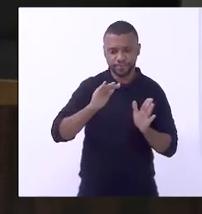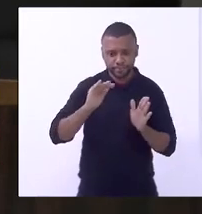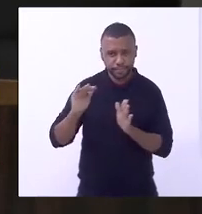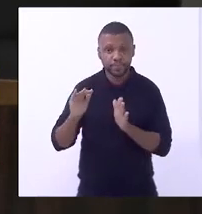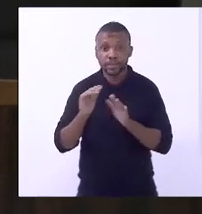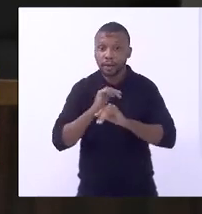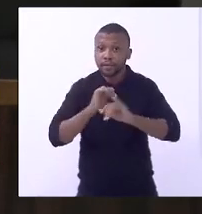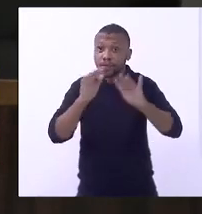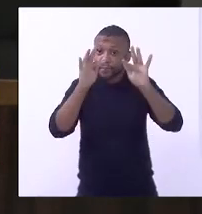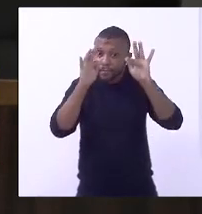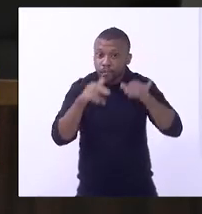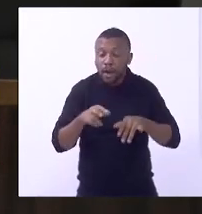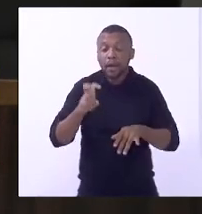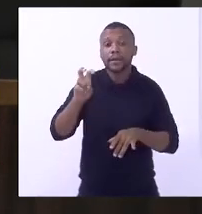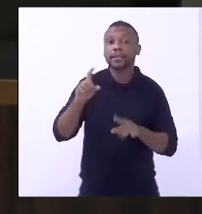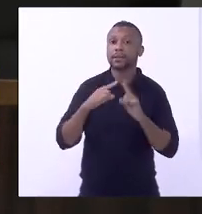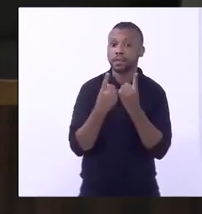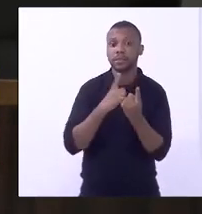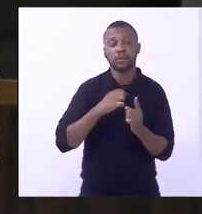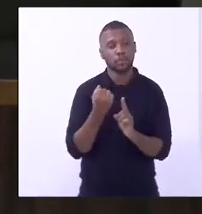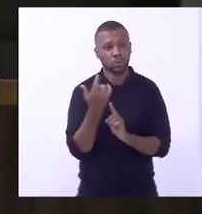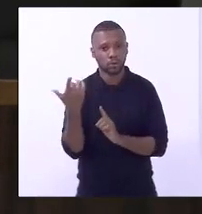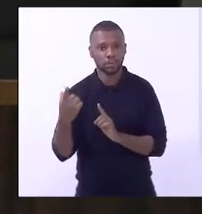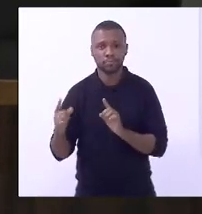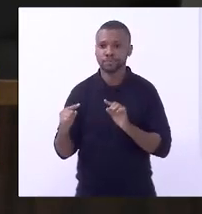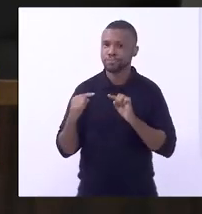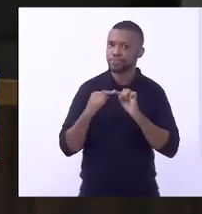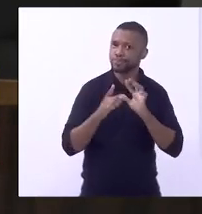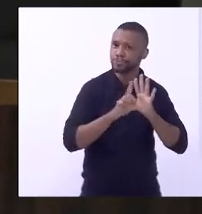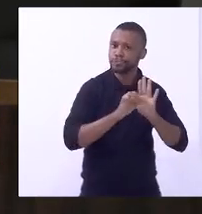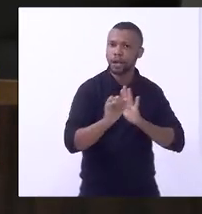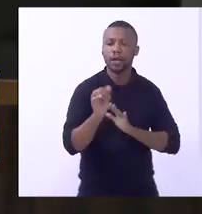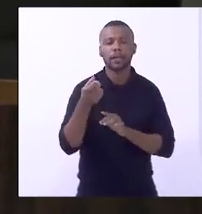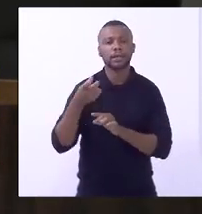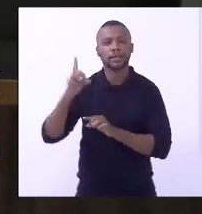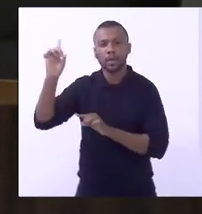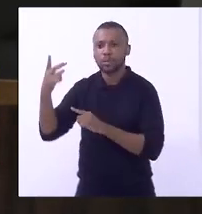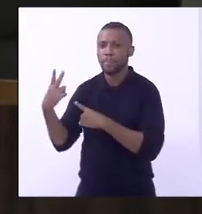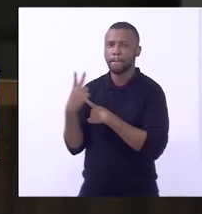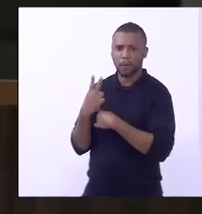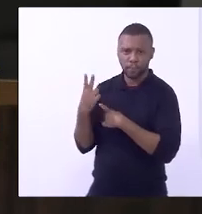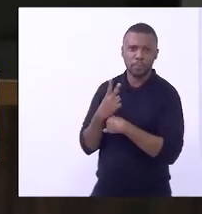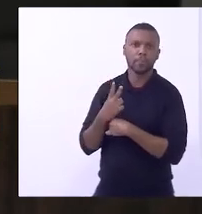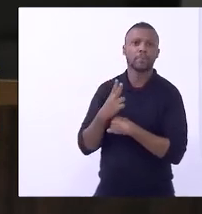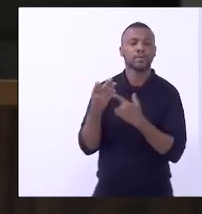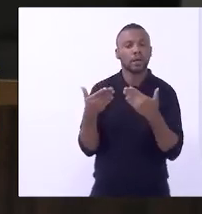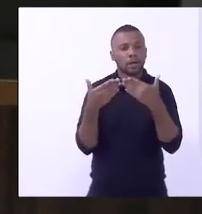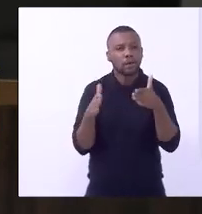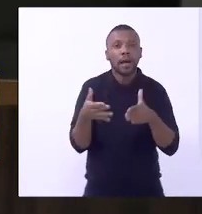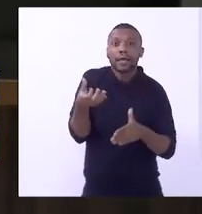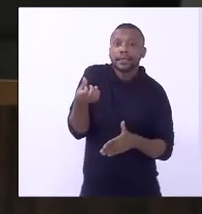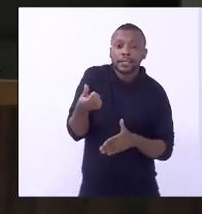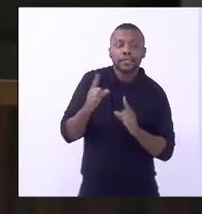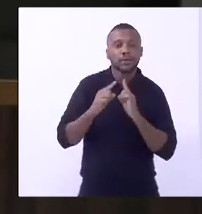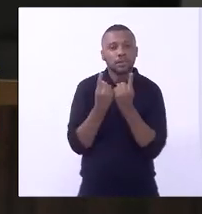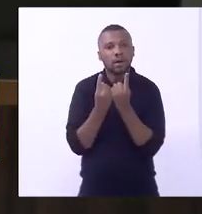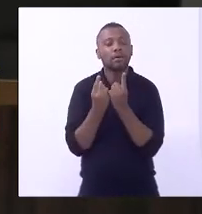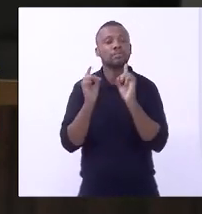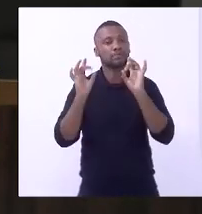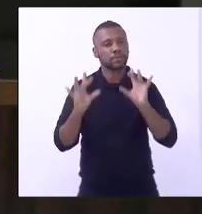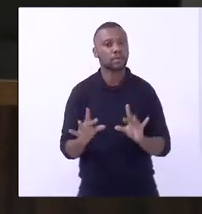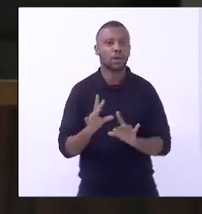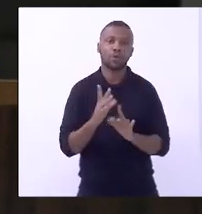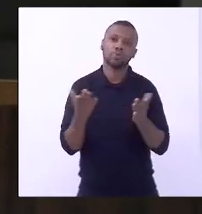Está encerrada a quinta sessão. Havia número legal sobre a proteção de Deus. Está aberta a sexta sessão extraordinária do dia.